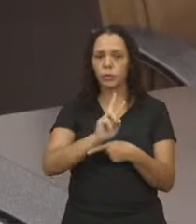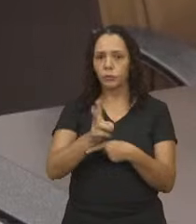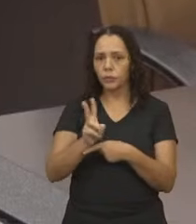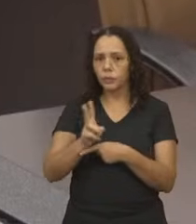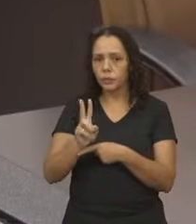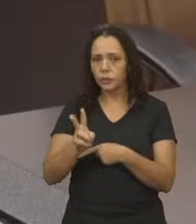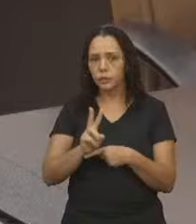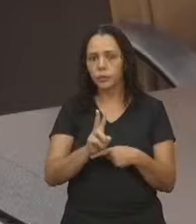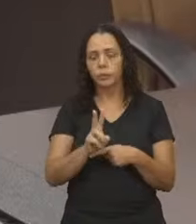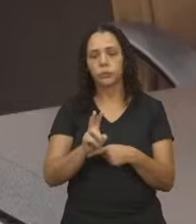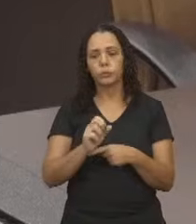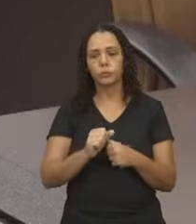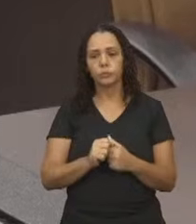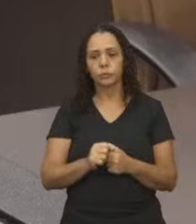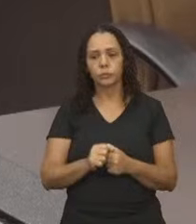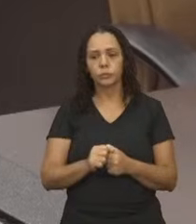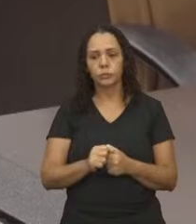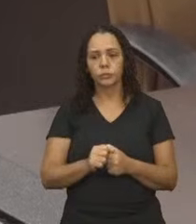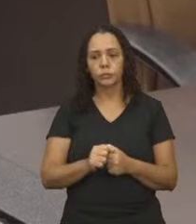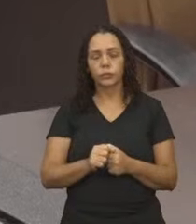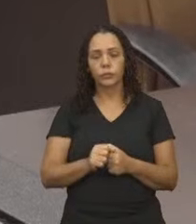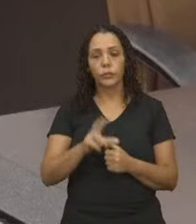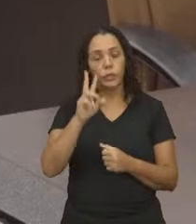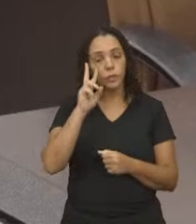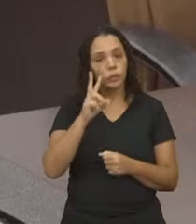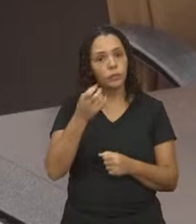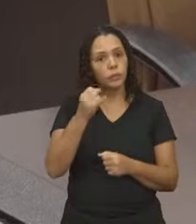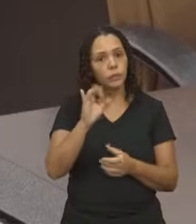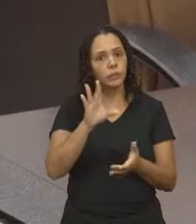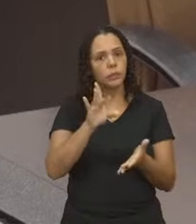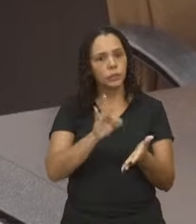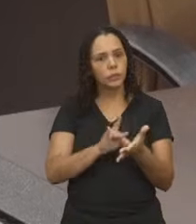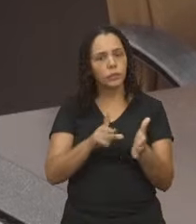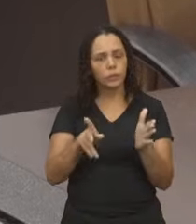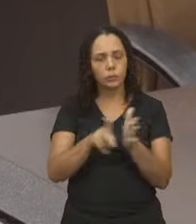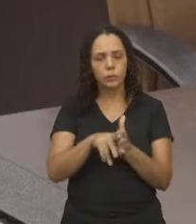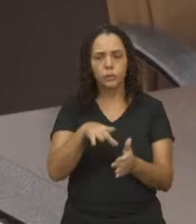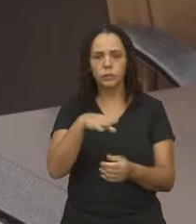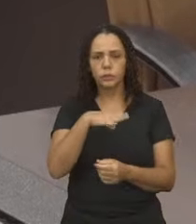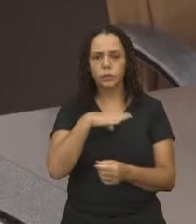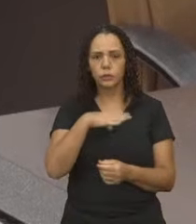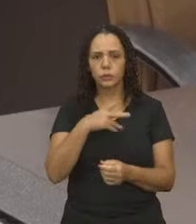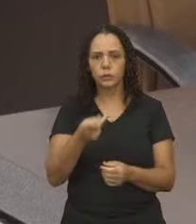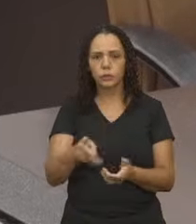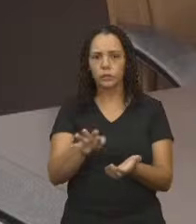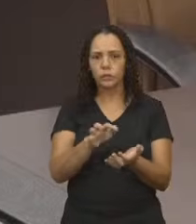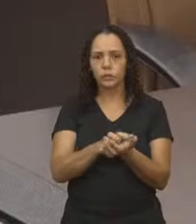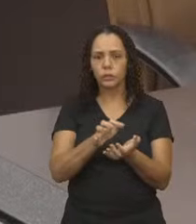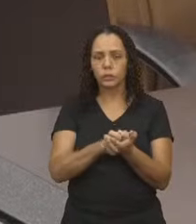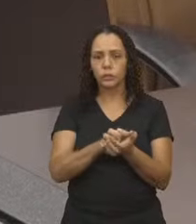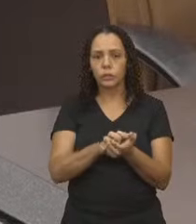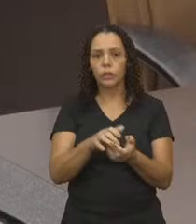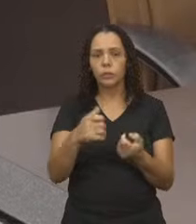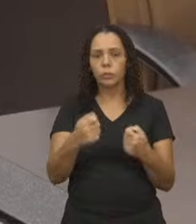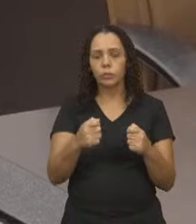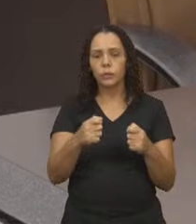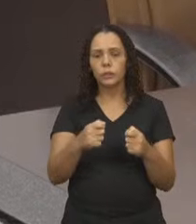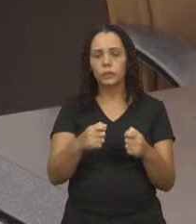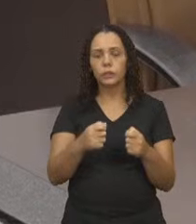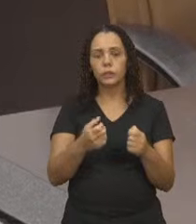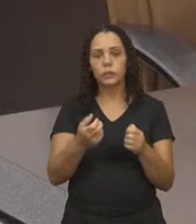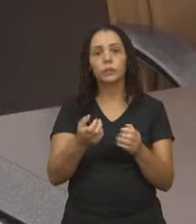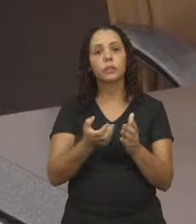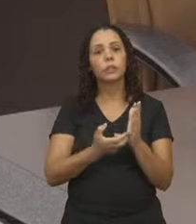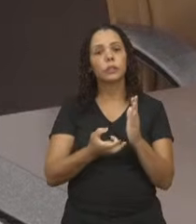aprovar, e realmente apurar os fatos, se realmente essa área pertence a Jacareí, e voltar para a nossa cidade de Jacareí.